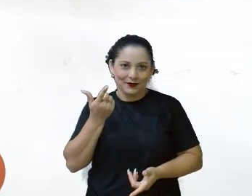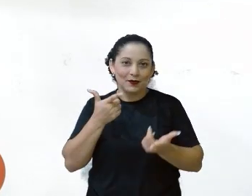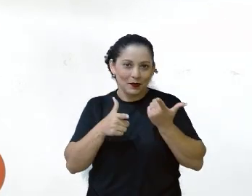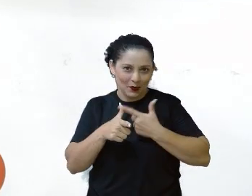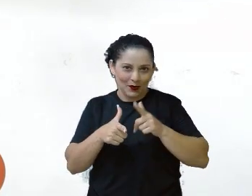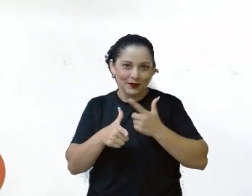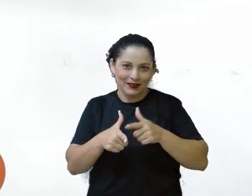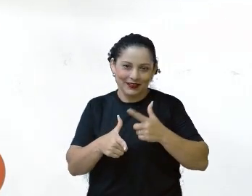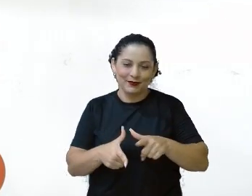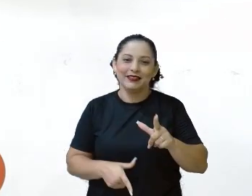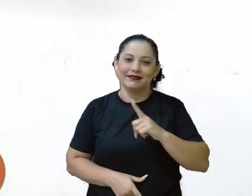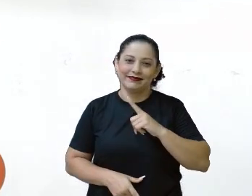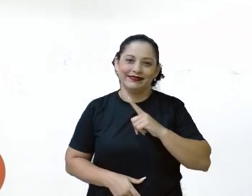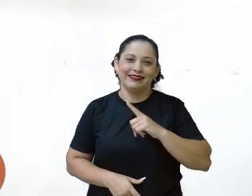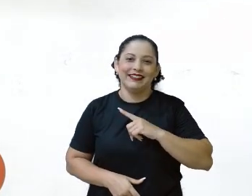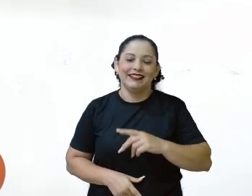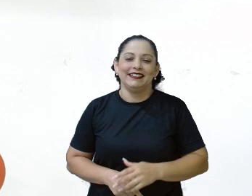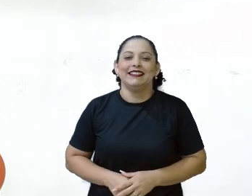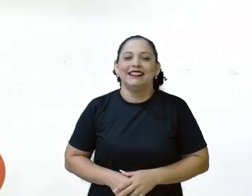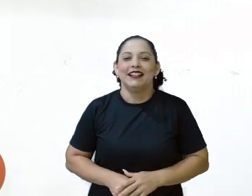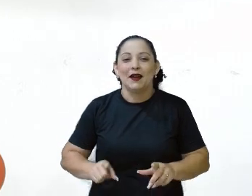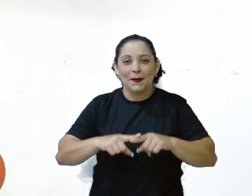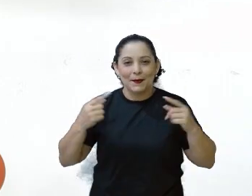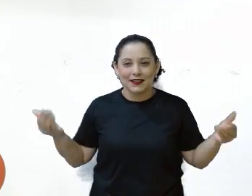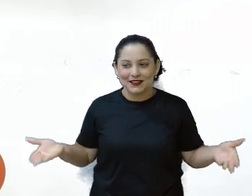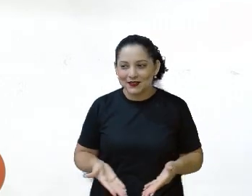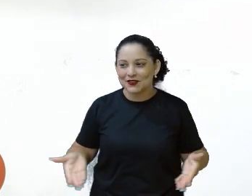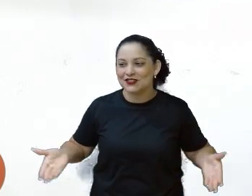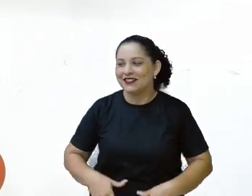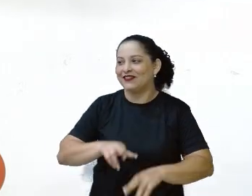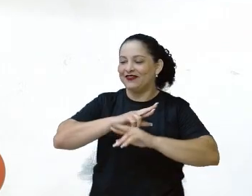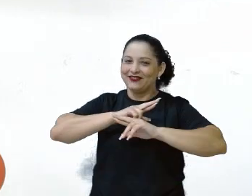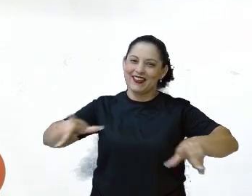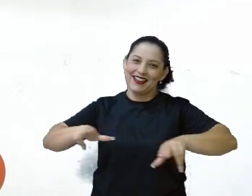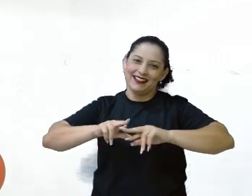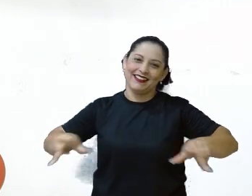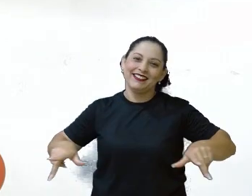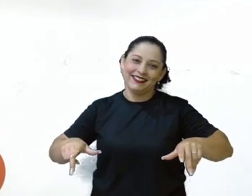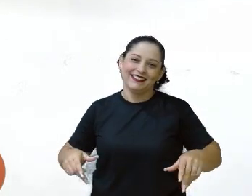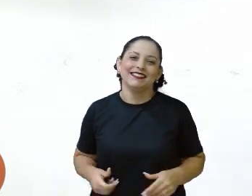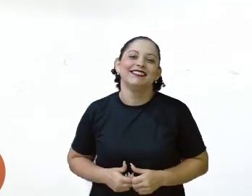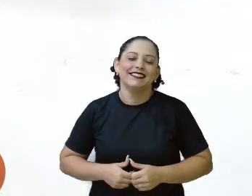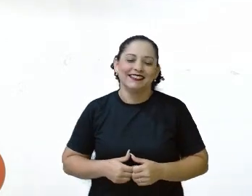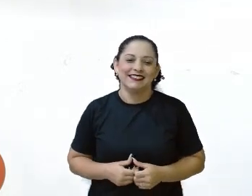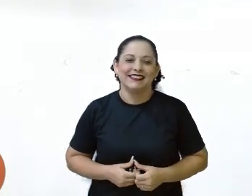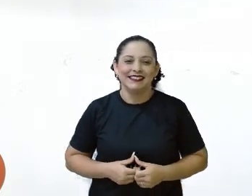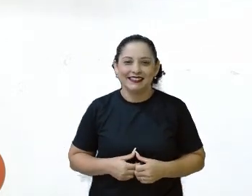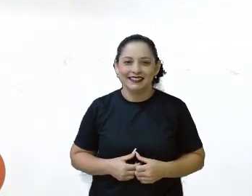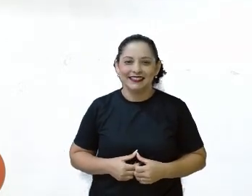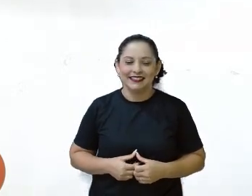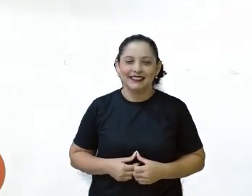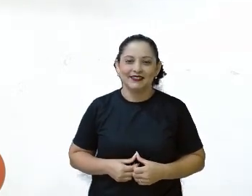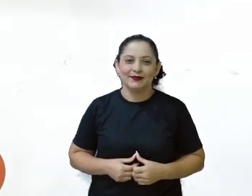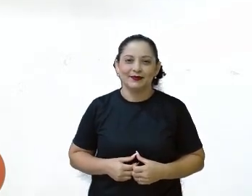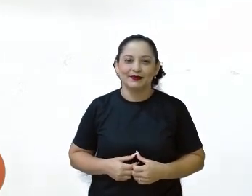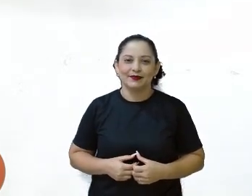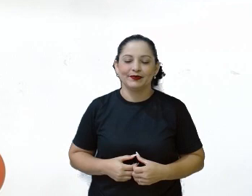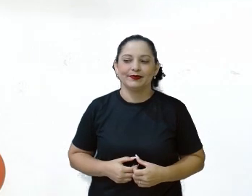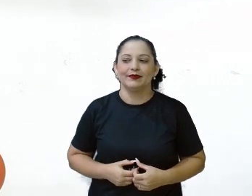no estúdio, né? Mas hoje a gente não vai ter esse tipo de situação. Bom,